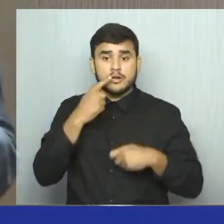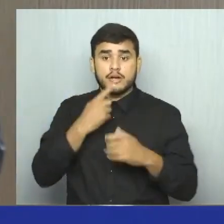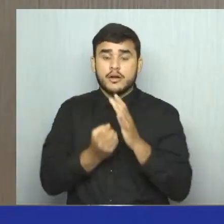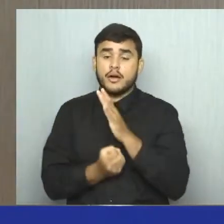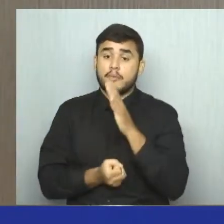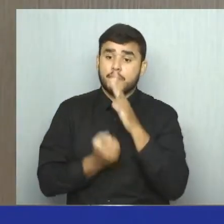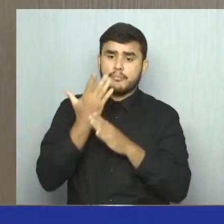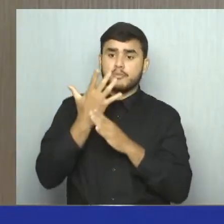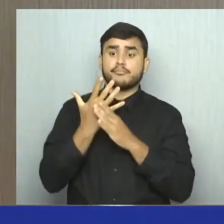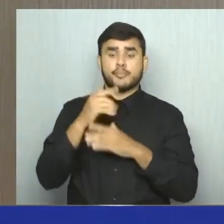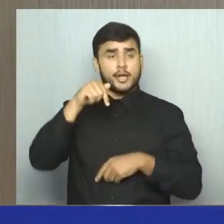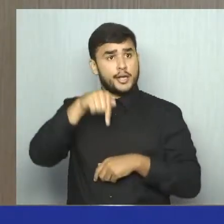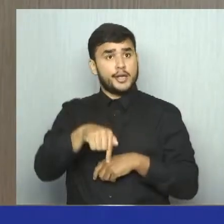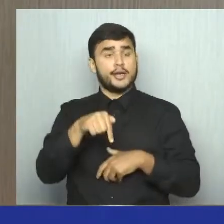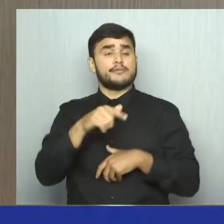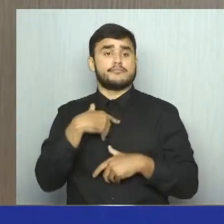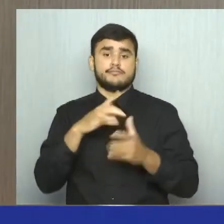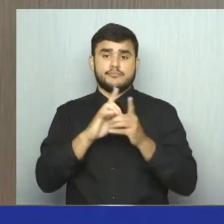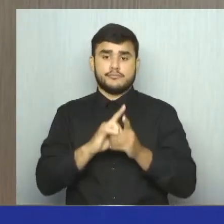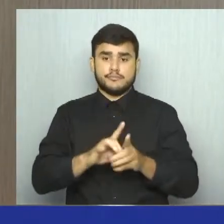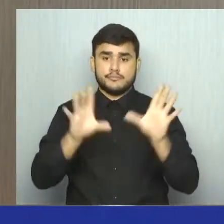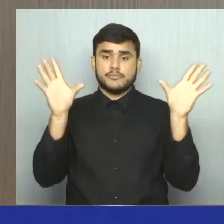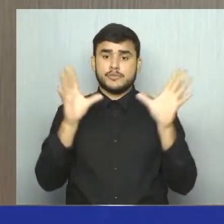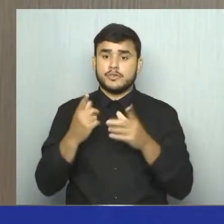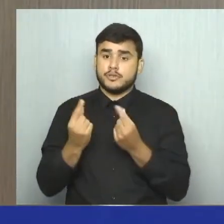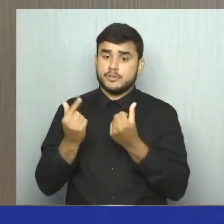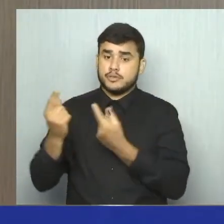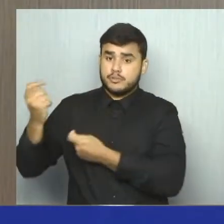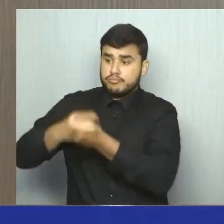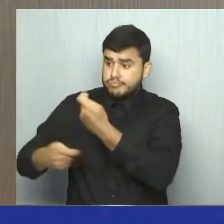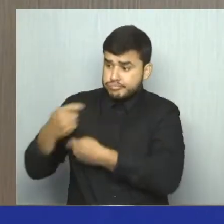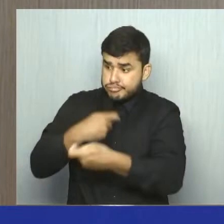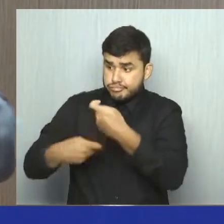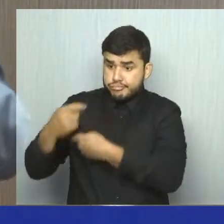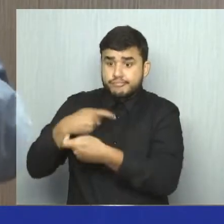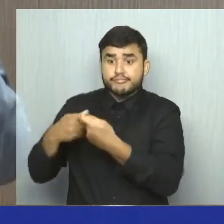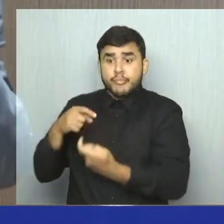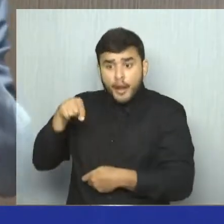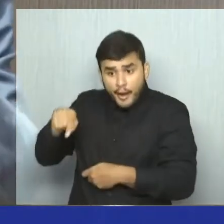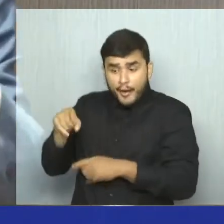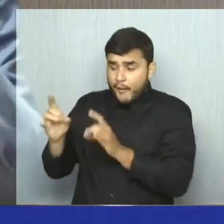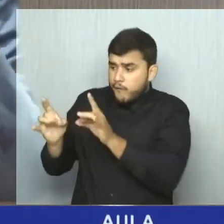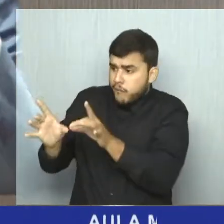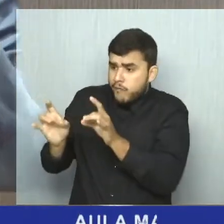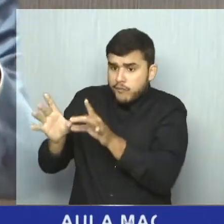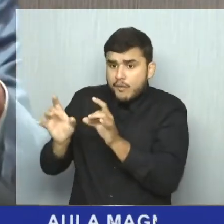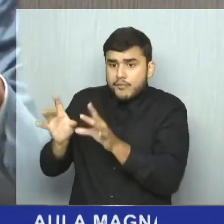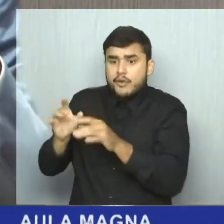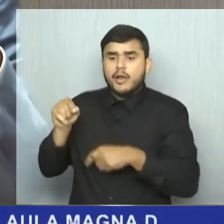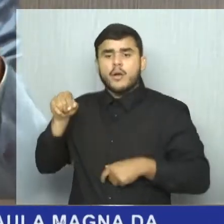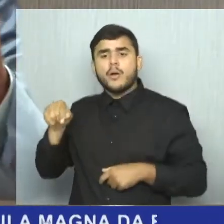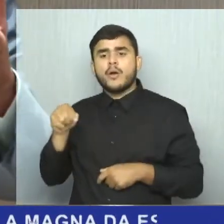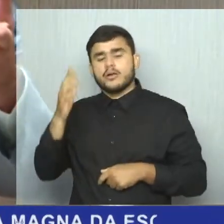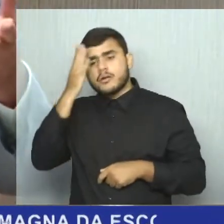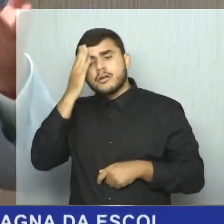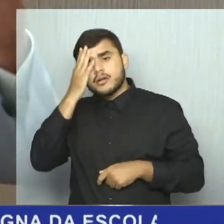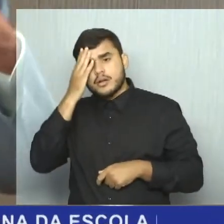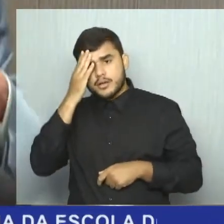parlamento. É a classe do comércio, a classe mercantil. Então, começa a existir agora mais uma